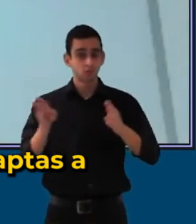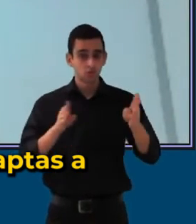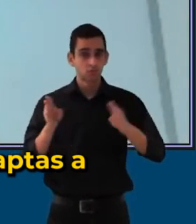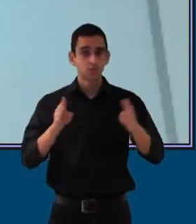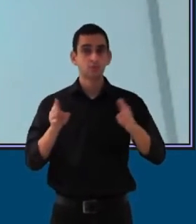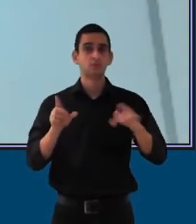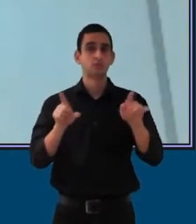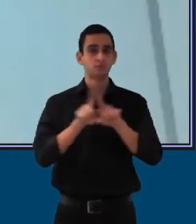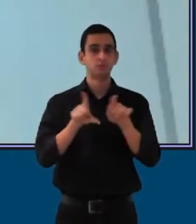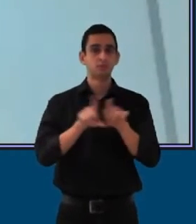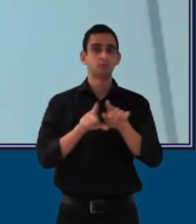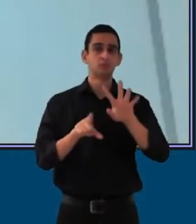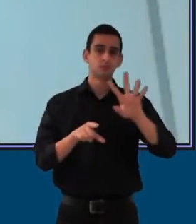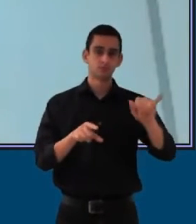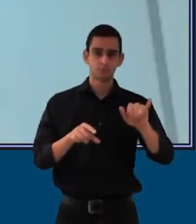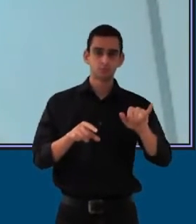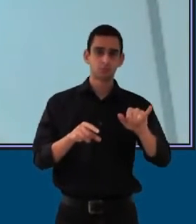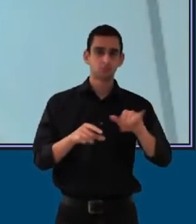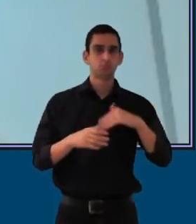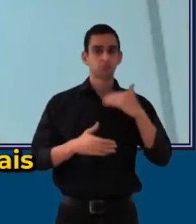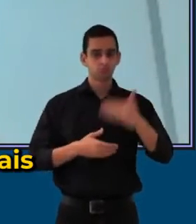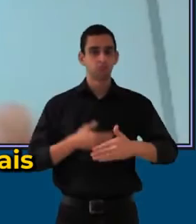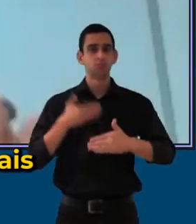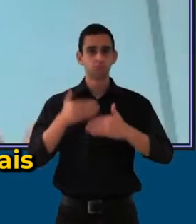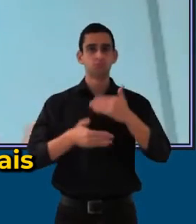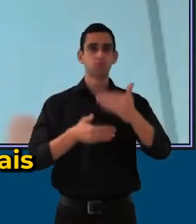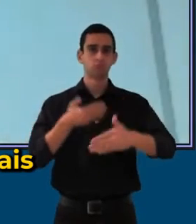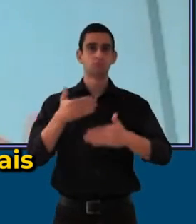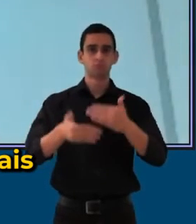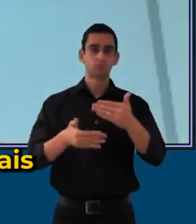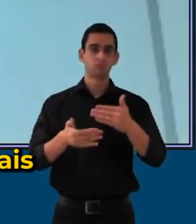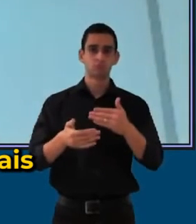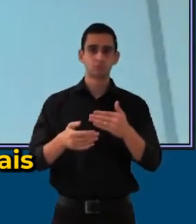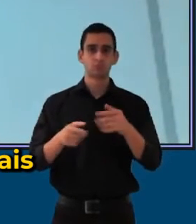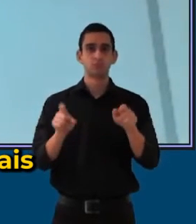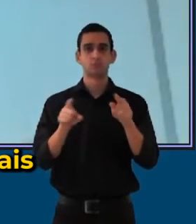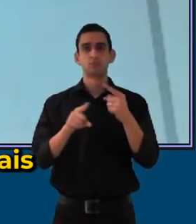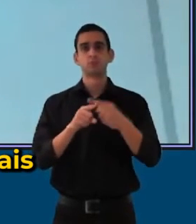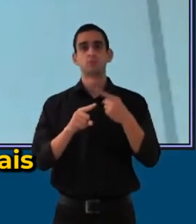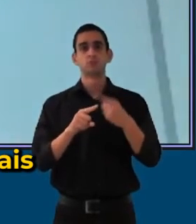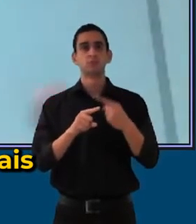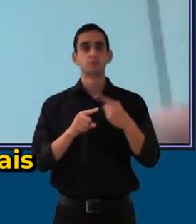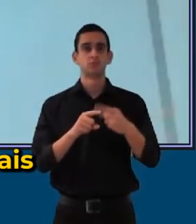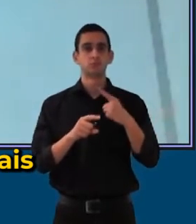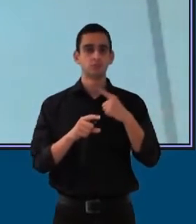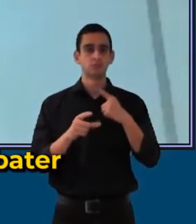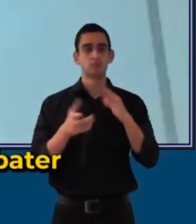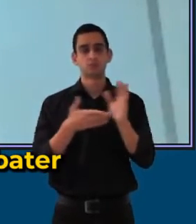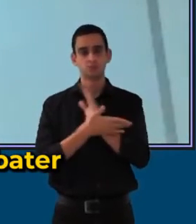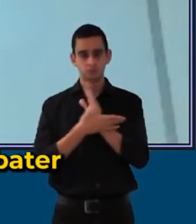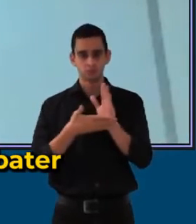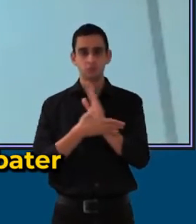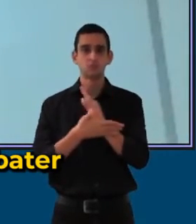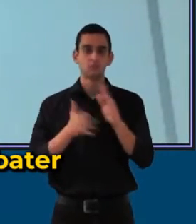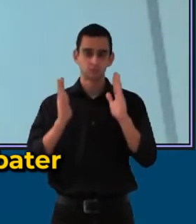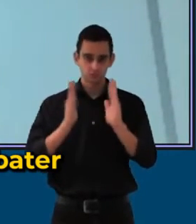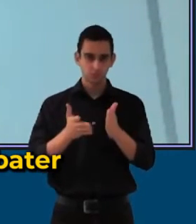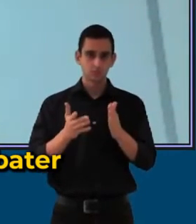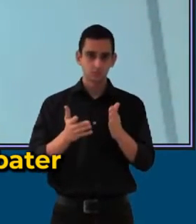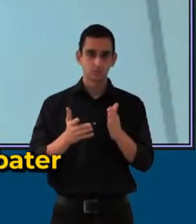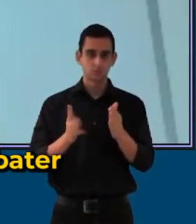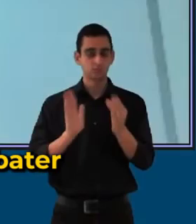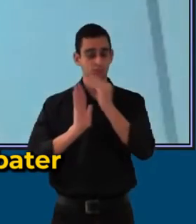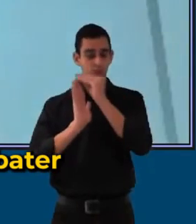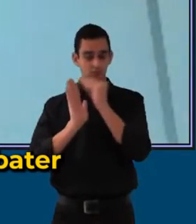executadas. No entanto, faltando apenas essa questão que é a mais importante agora, de